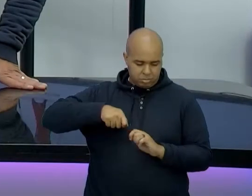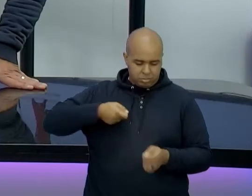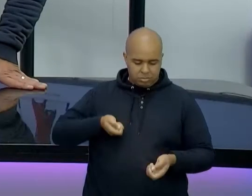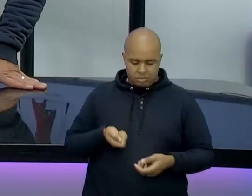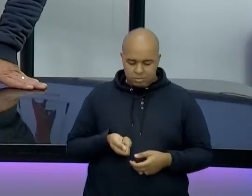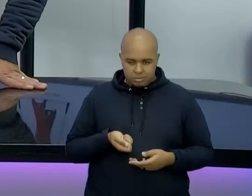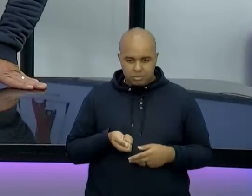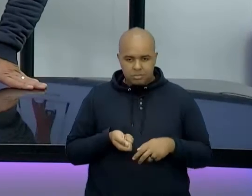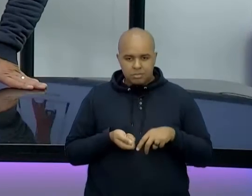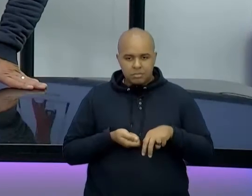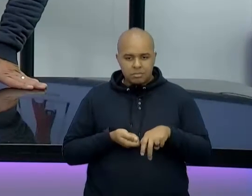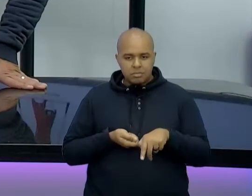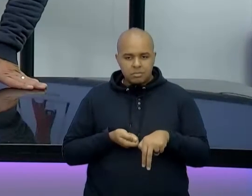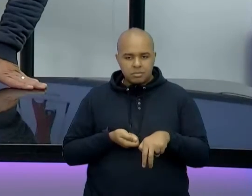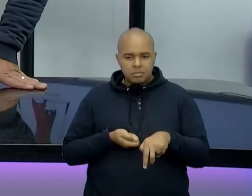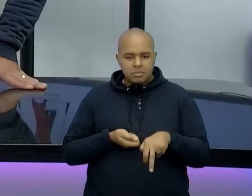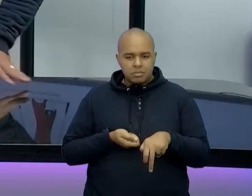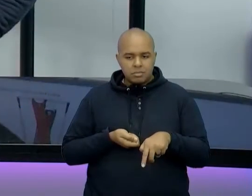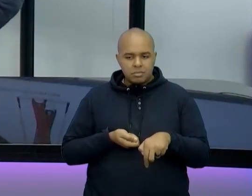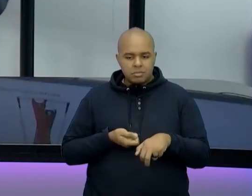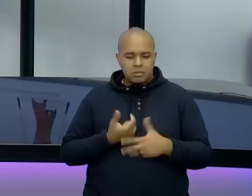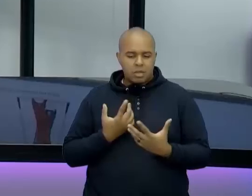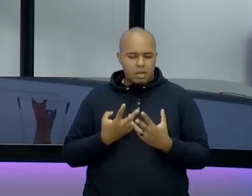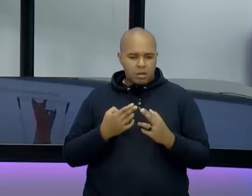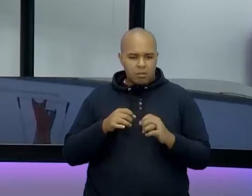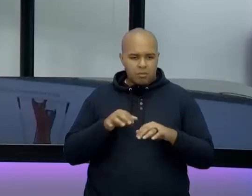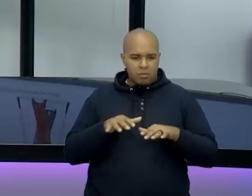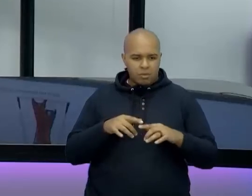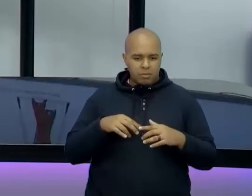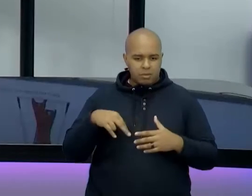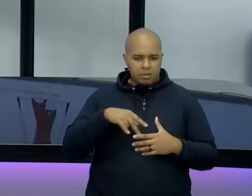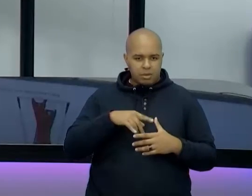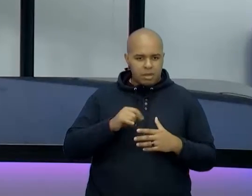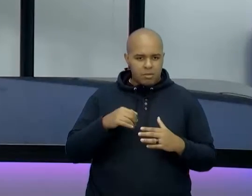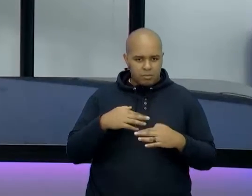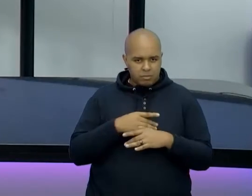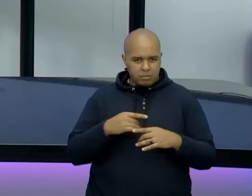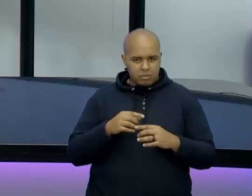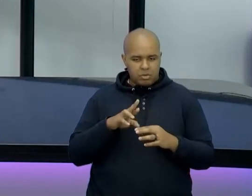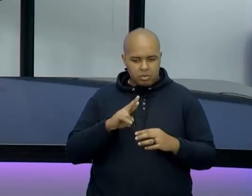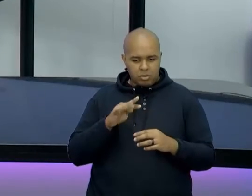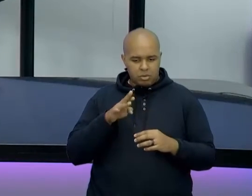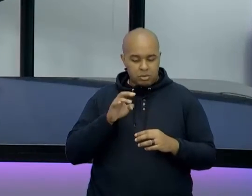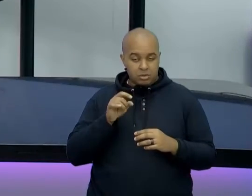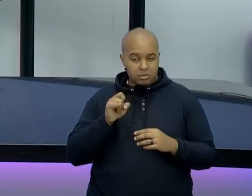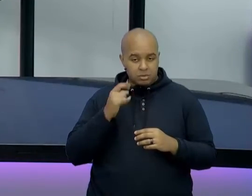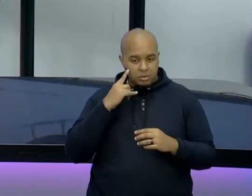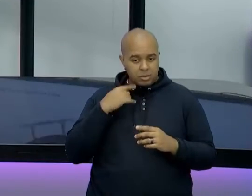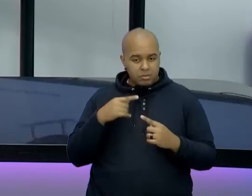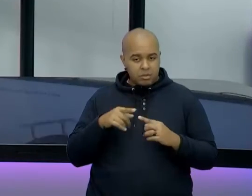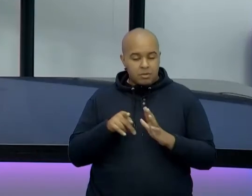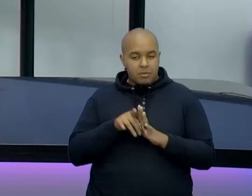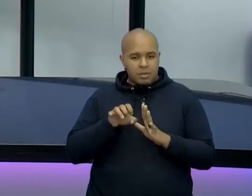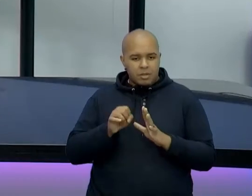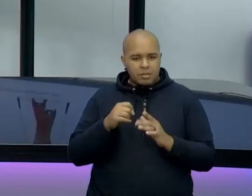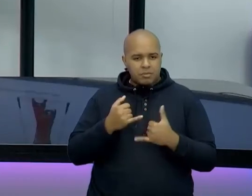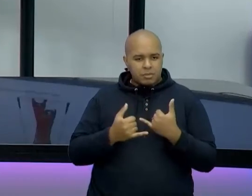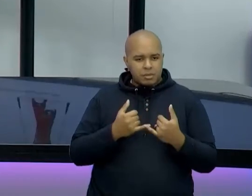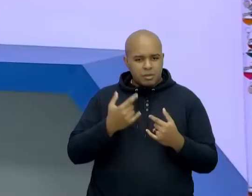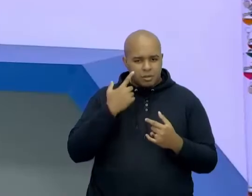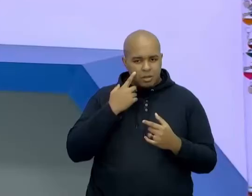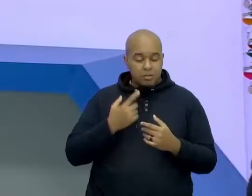ficar mais visualmente claro como o movimento de andar ele é um movimento rotacional, se você justamente pegar esse